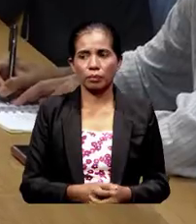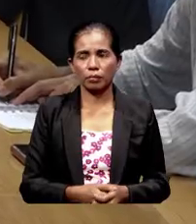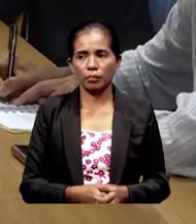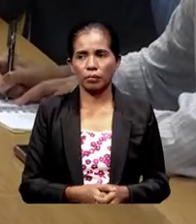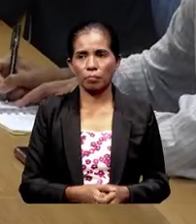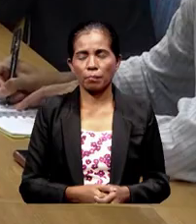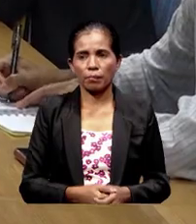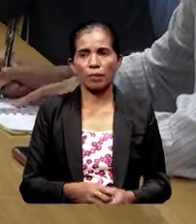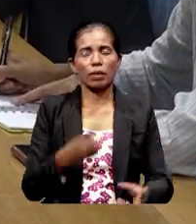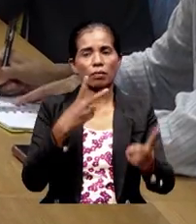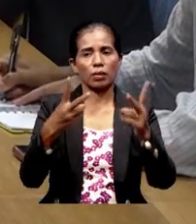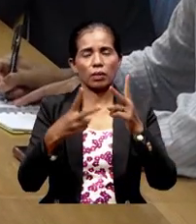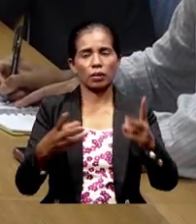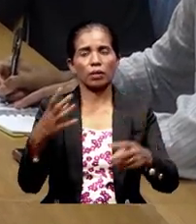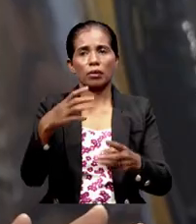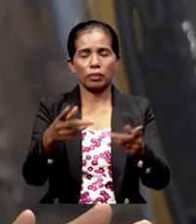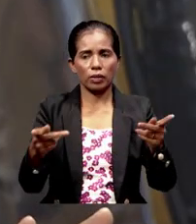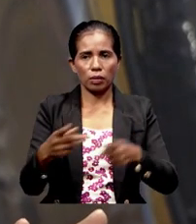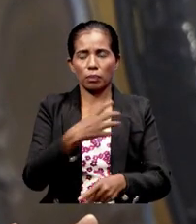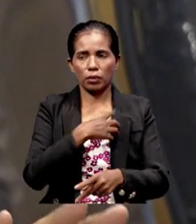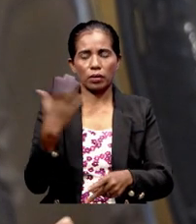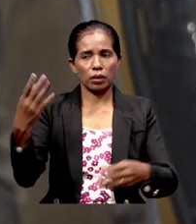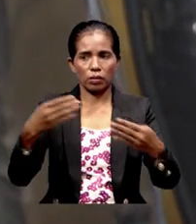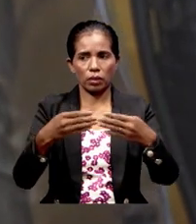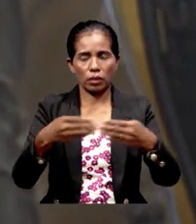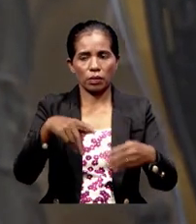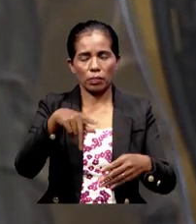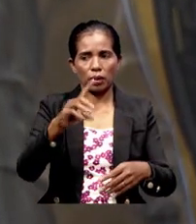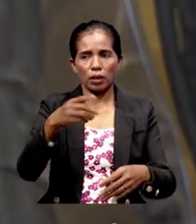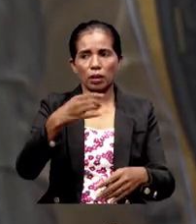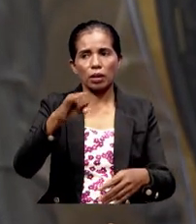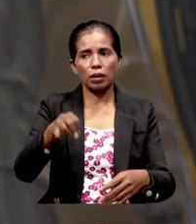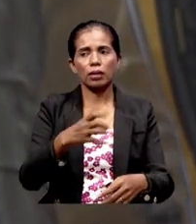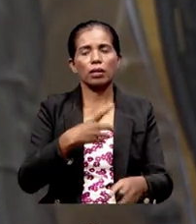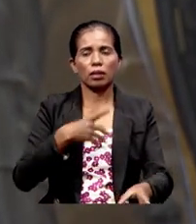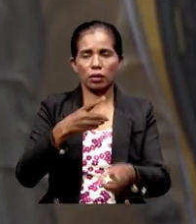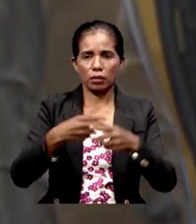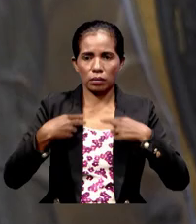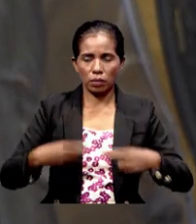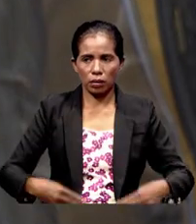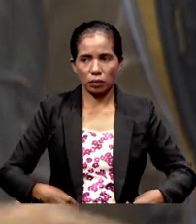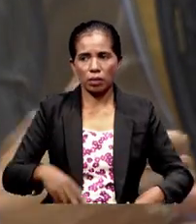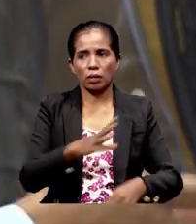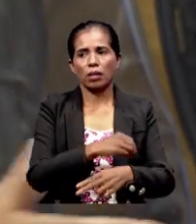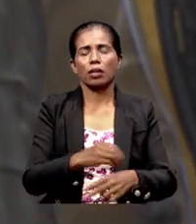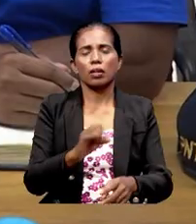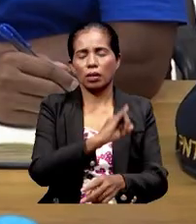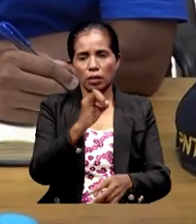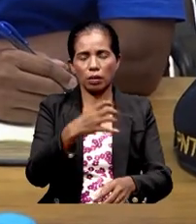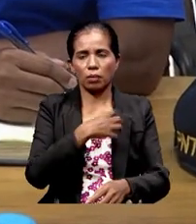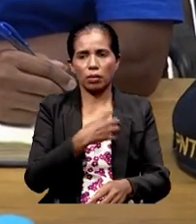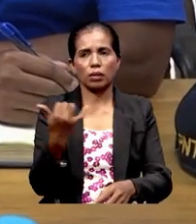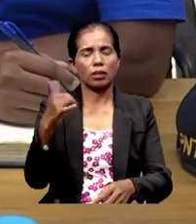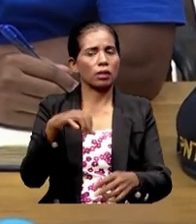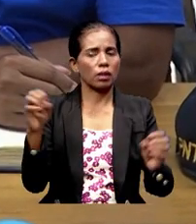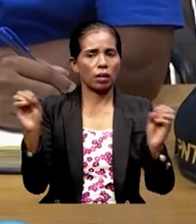A foi visita ao posto Polícia Síria Fronteira, provedor de direitos humanos na Justiça, que a PDHJ identifica Polícia Síria sem menos